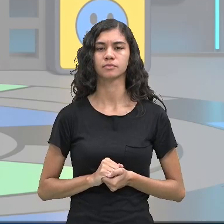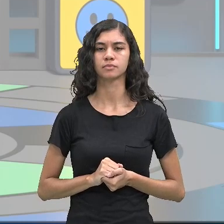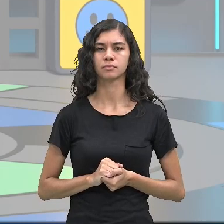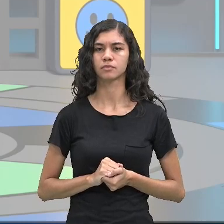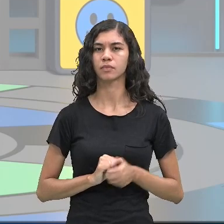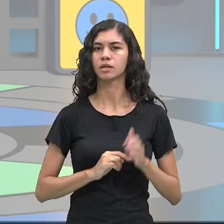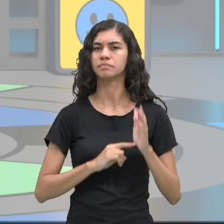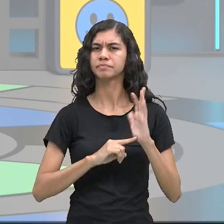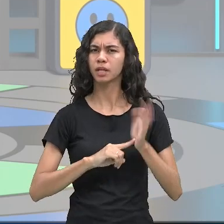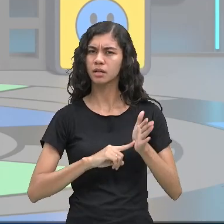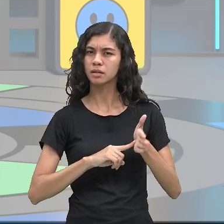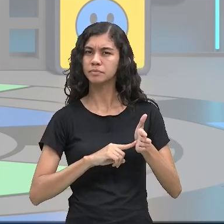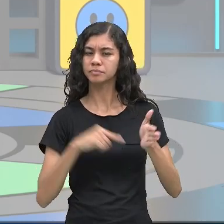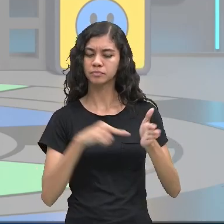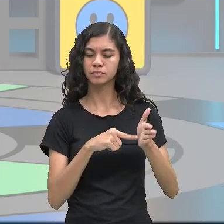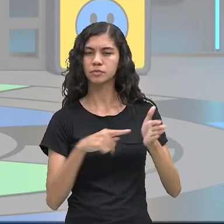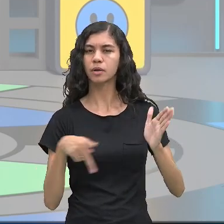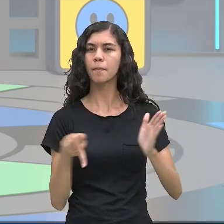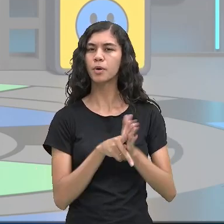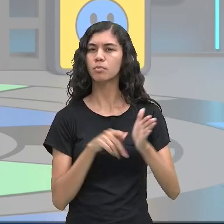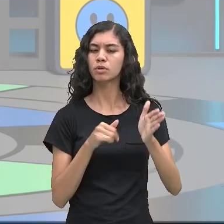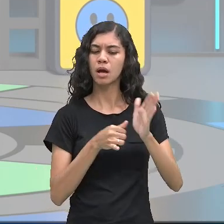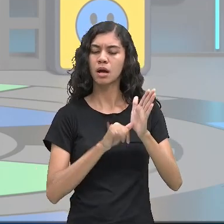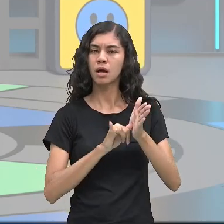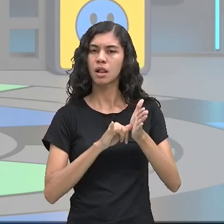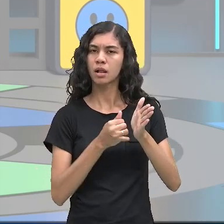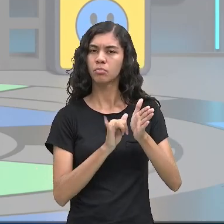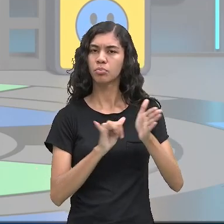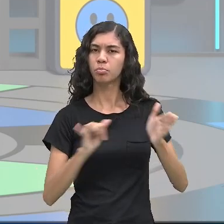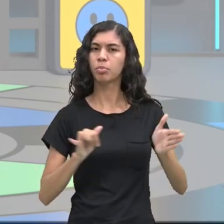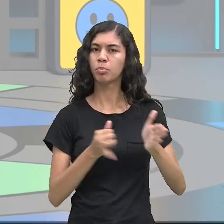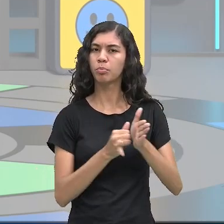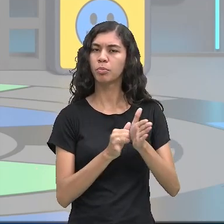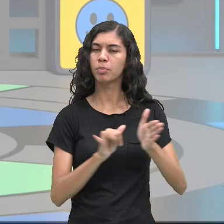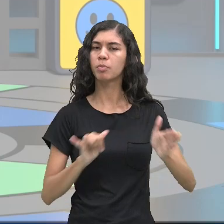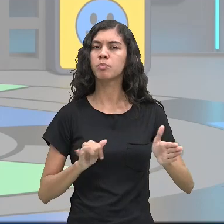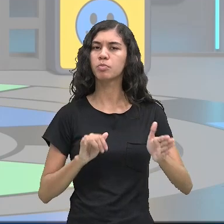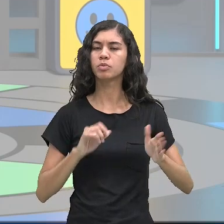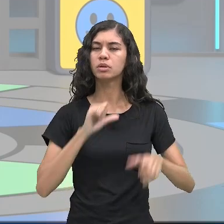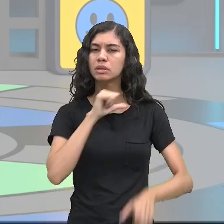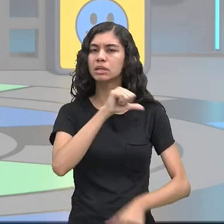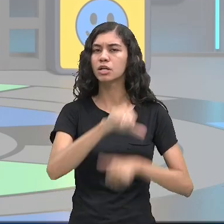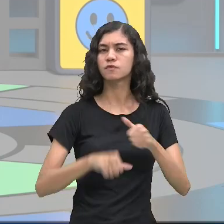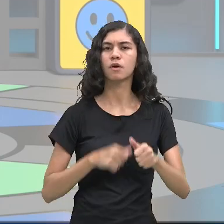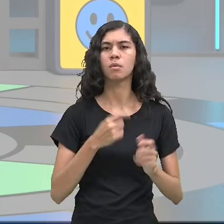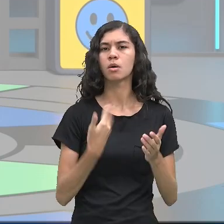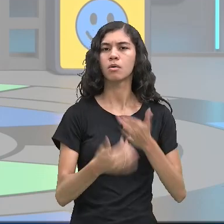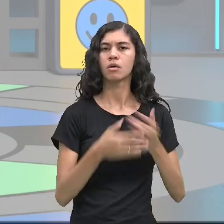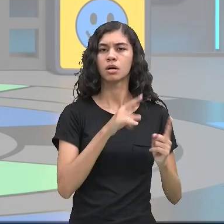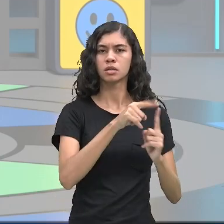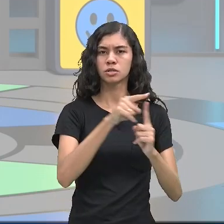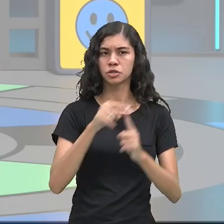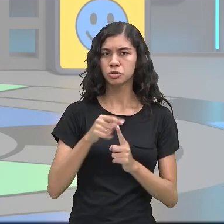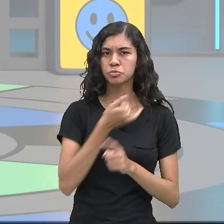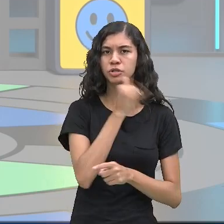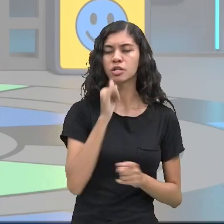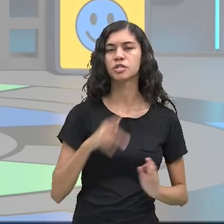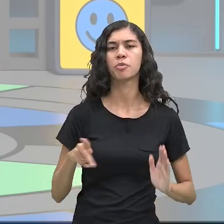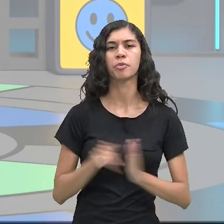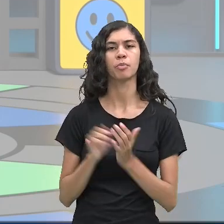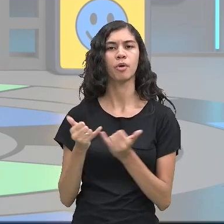gerador é aquele aparelho elétrico que transforma qualquer forma de energia em energia elétrica. Esse gerador ele tem duas